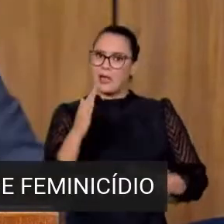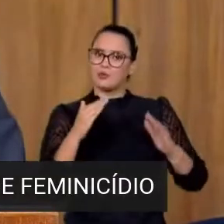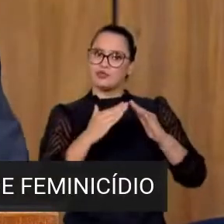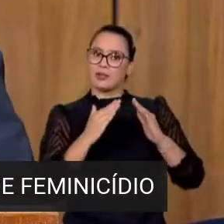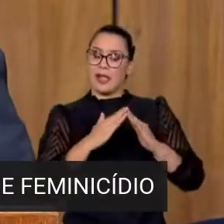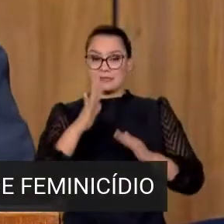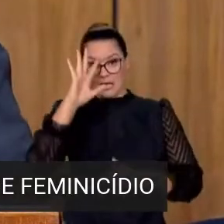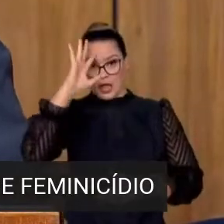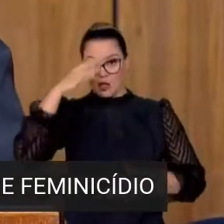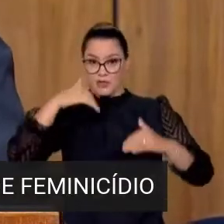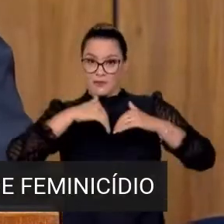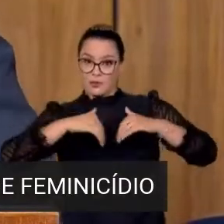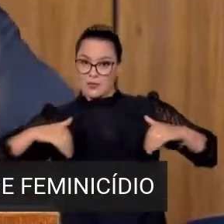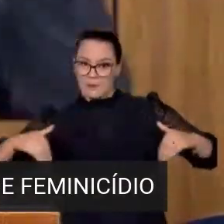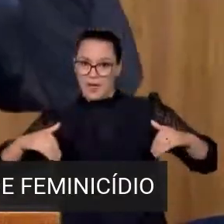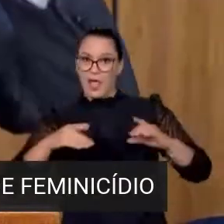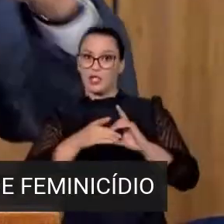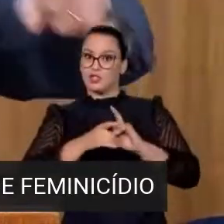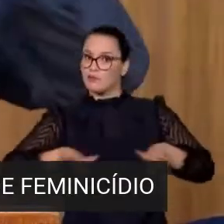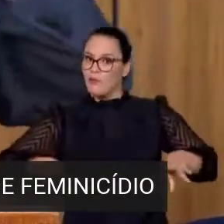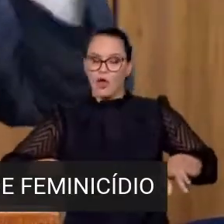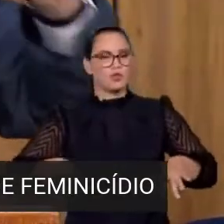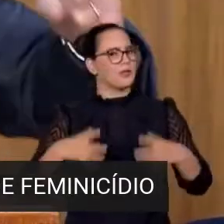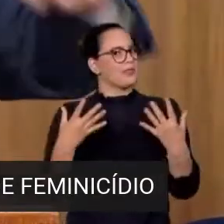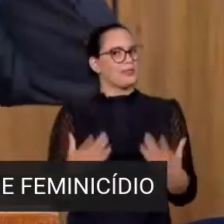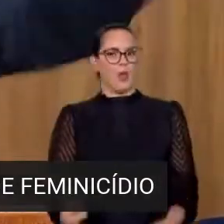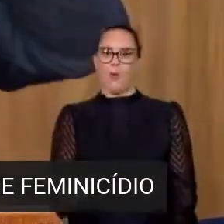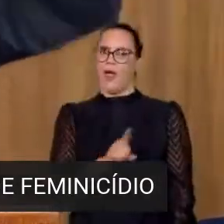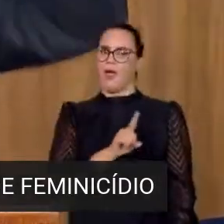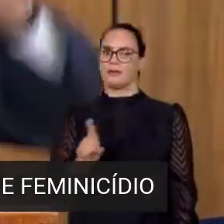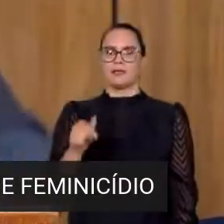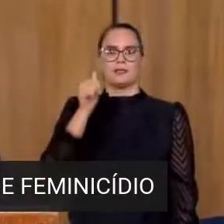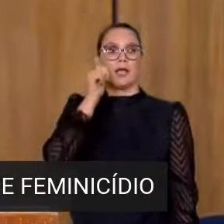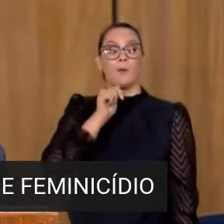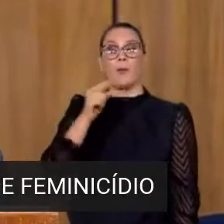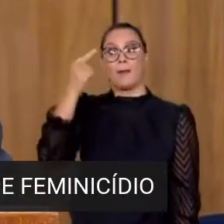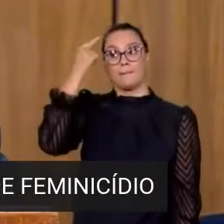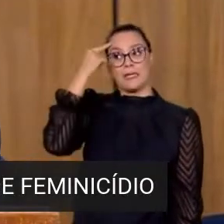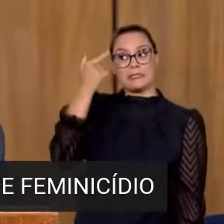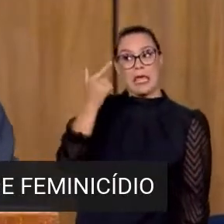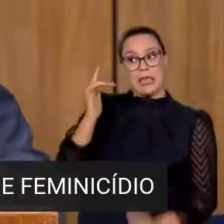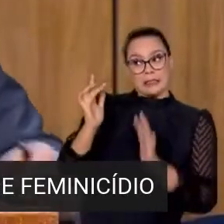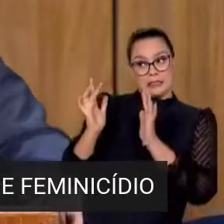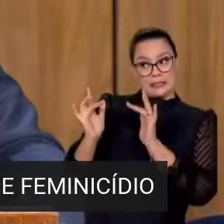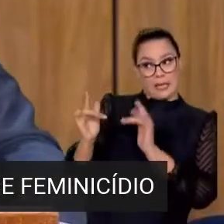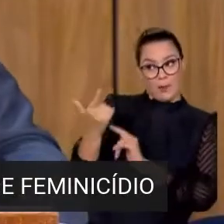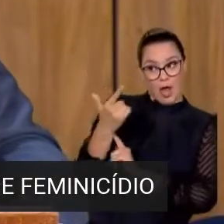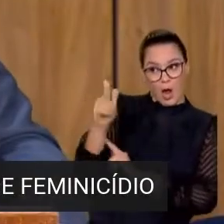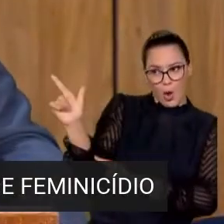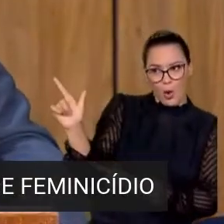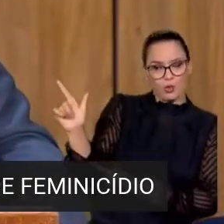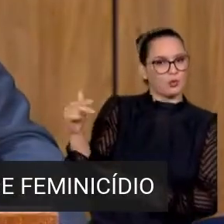da sua mulher e não permite que a mulher pense em namorar outra vez, que é dele a mulher.